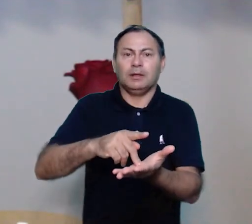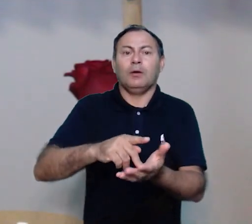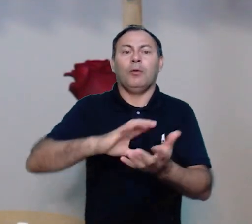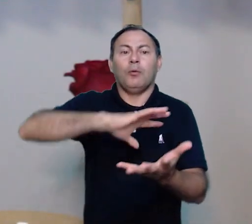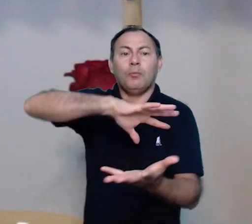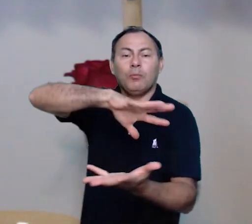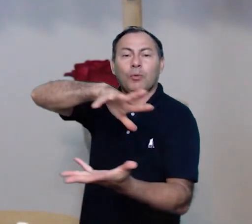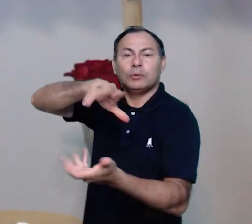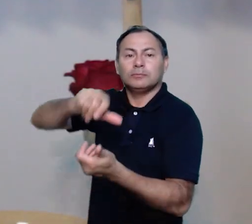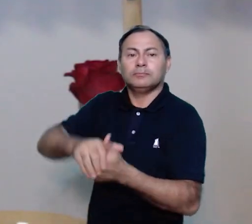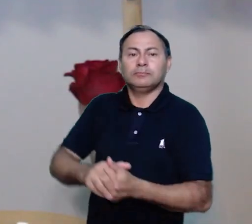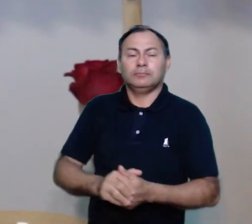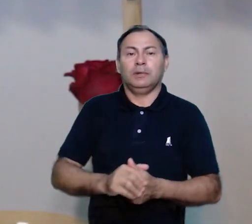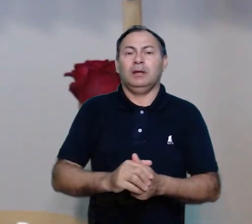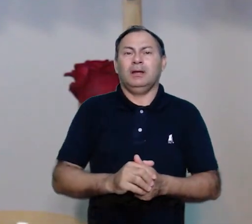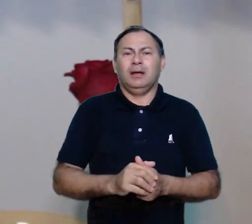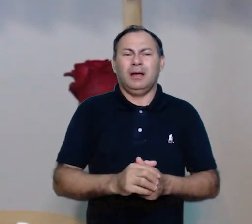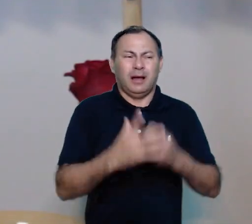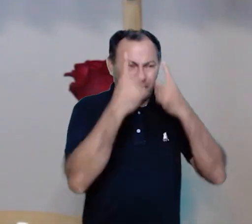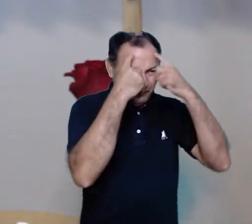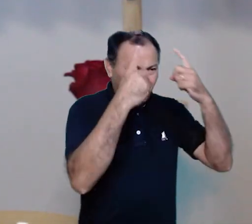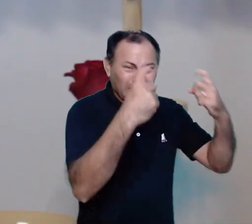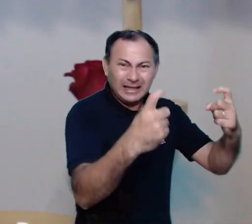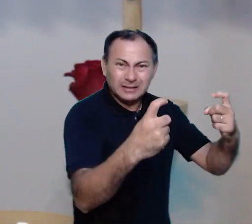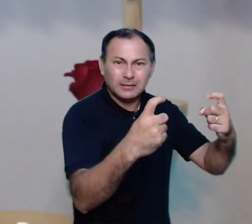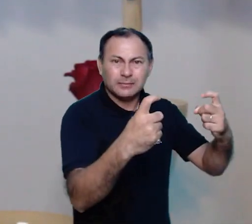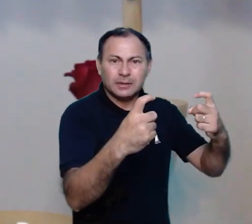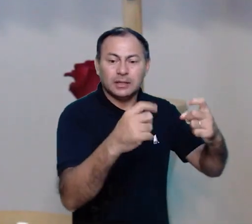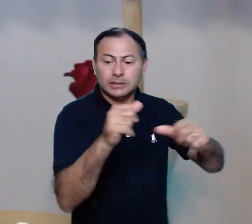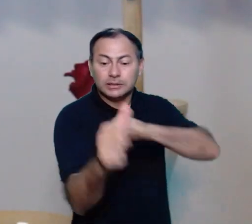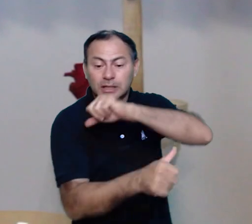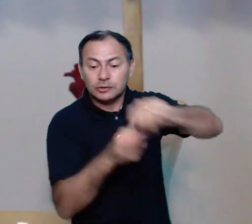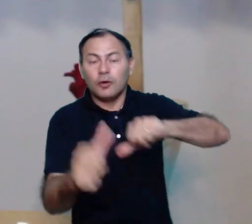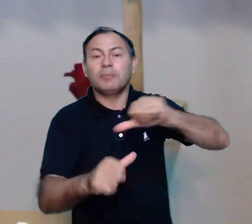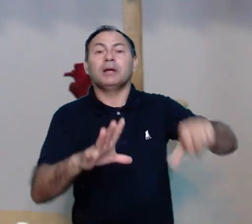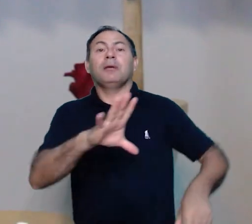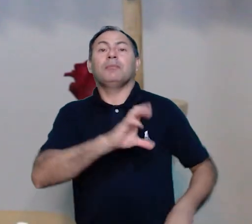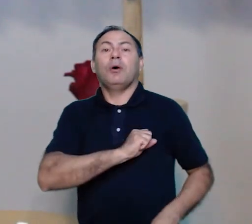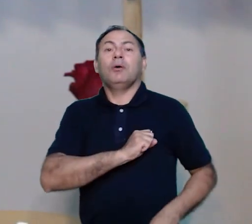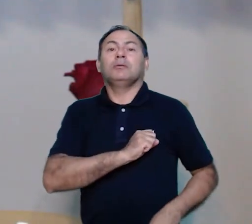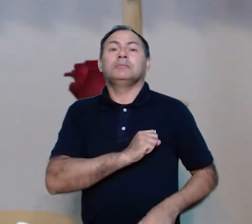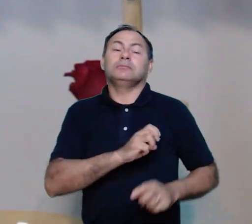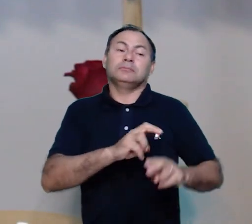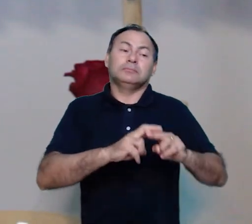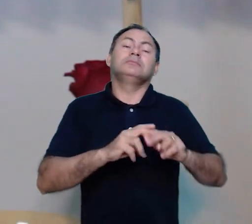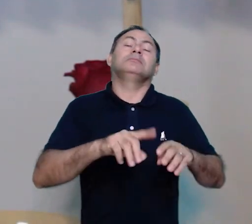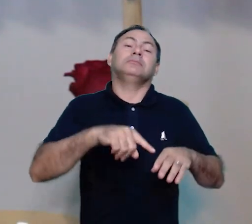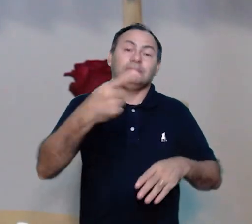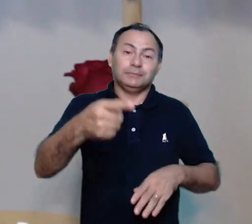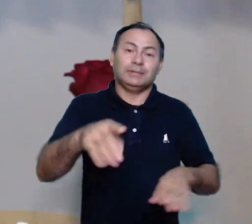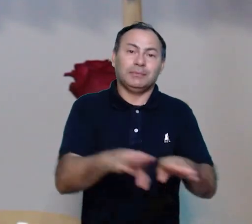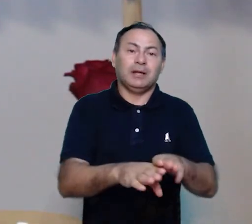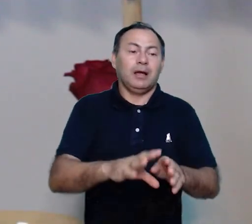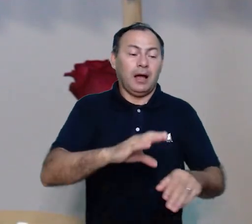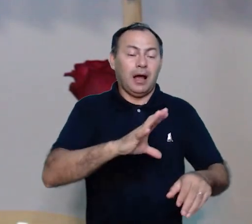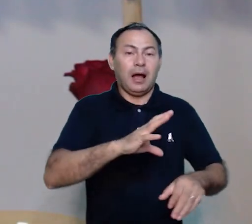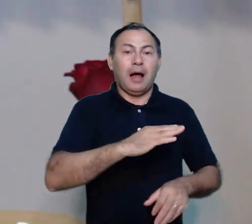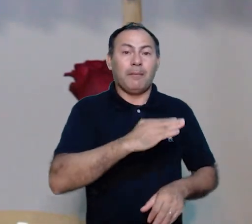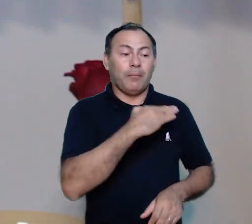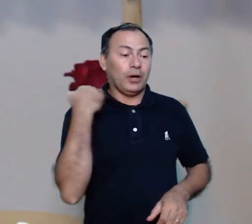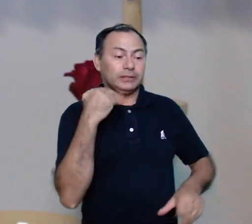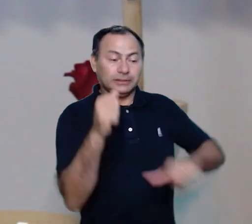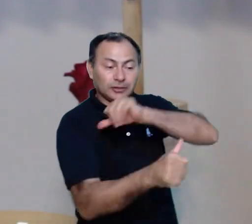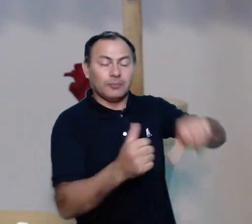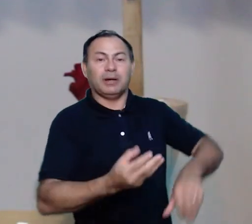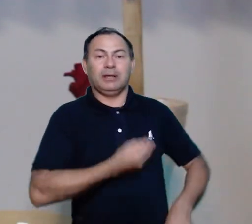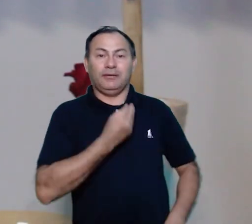renovar verdadeiramente o mundo. A violência transforma-se em amor e, por conseguinte,